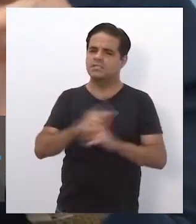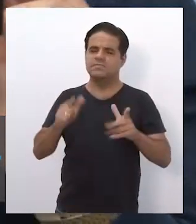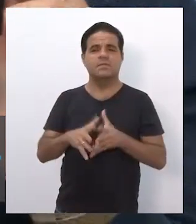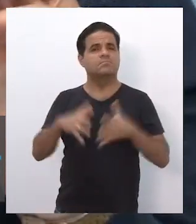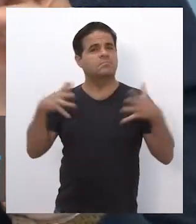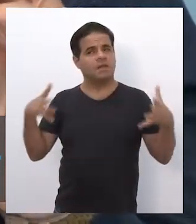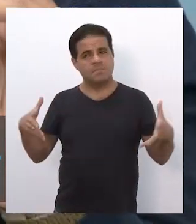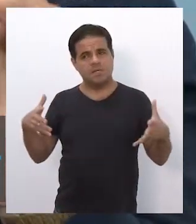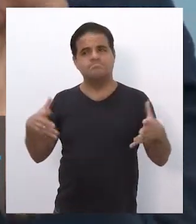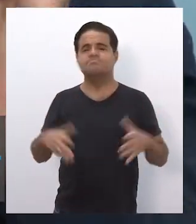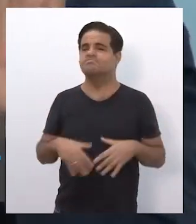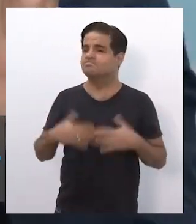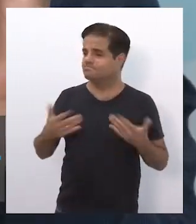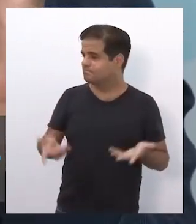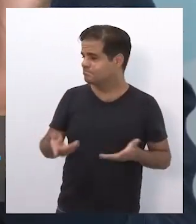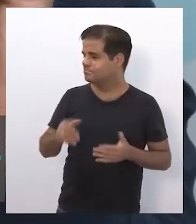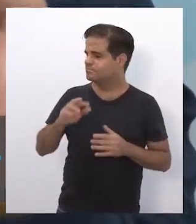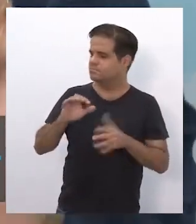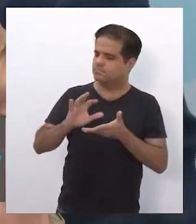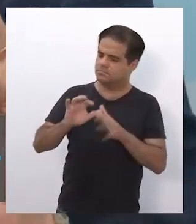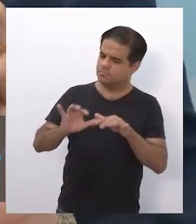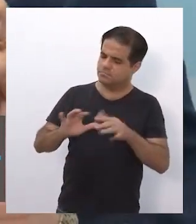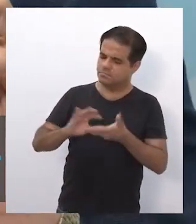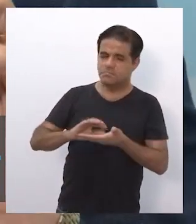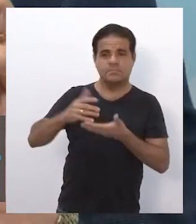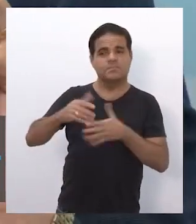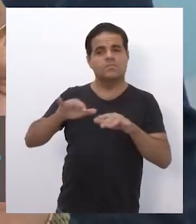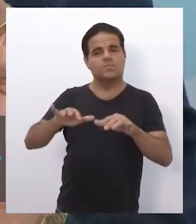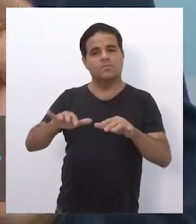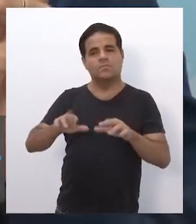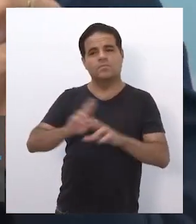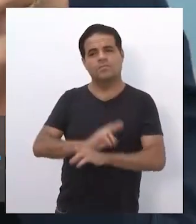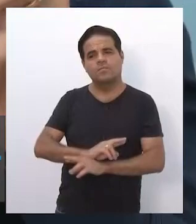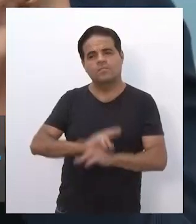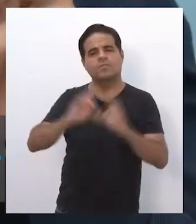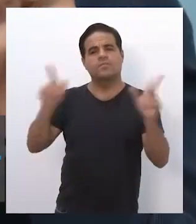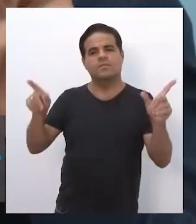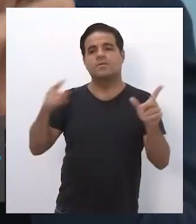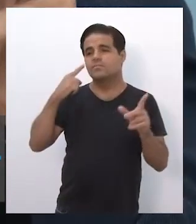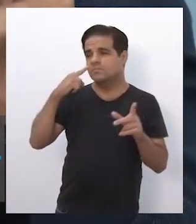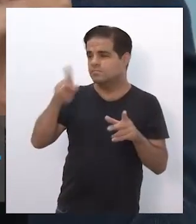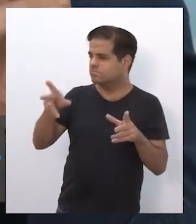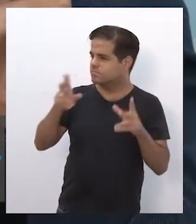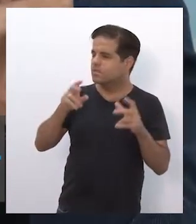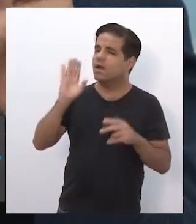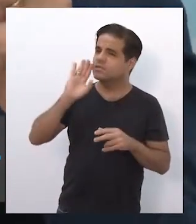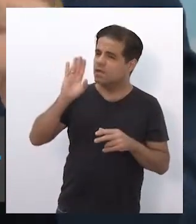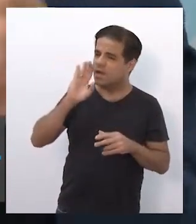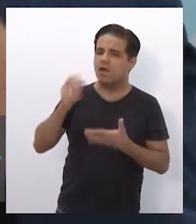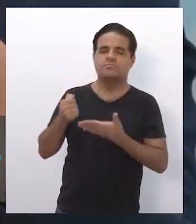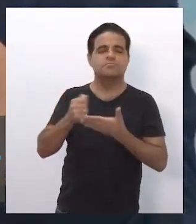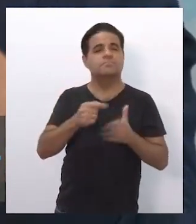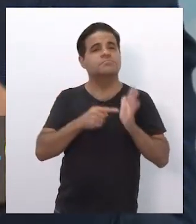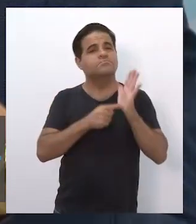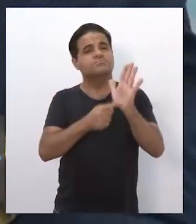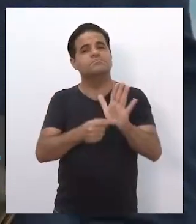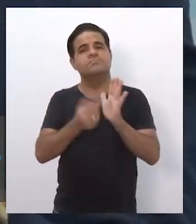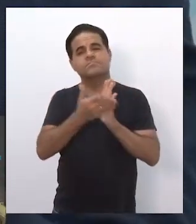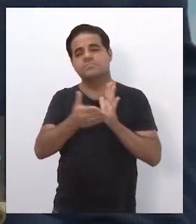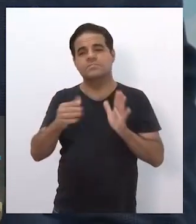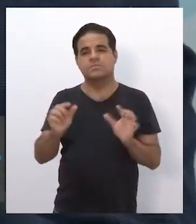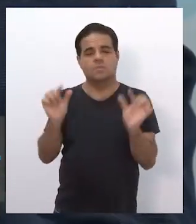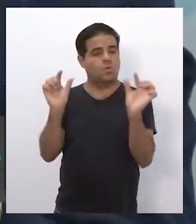tamanho, tá? Para um de computador e um de notebook. Só para vocês terem noção. Achei legal trazer para vocês.